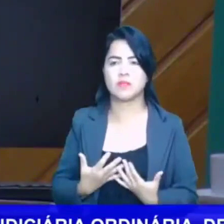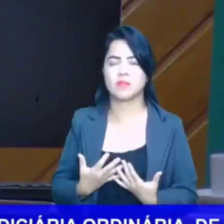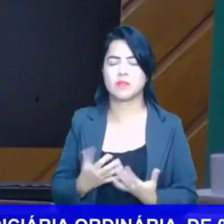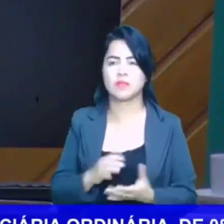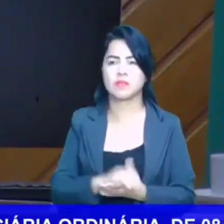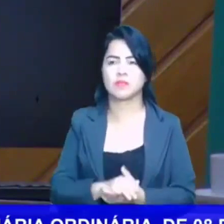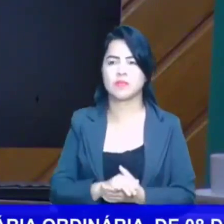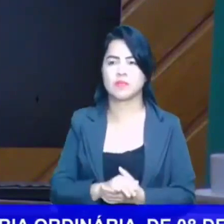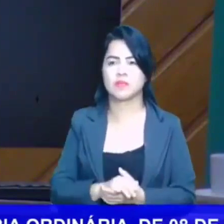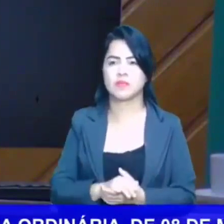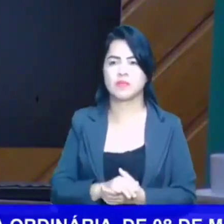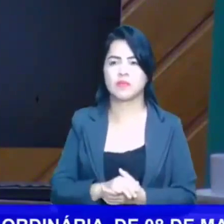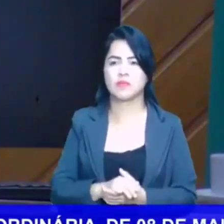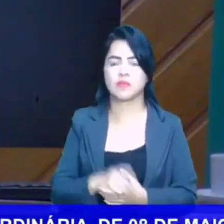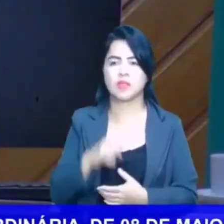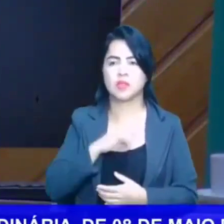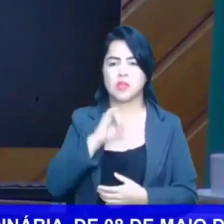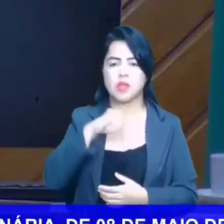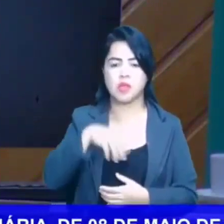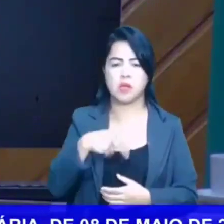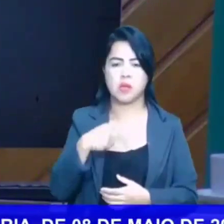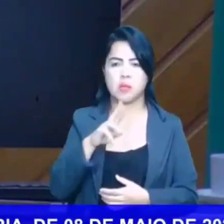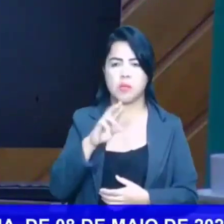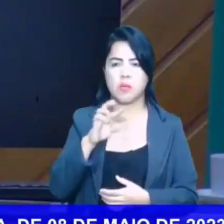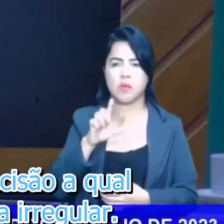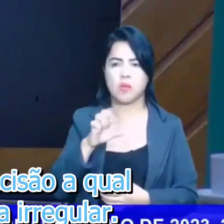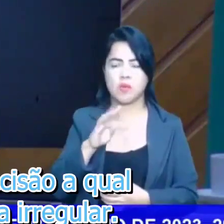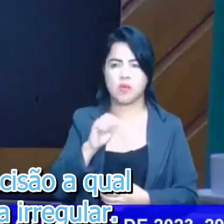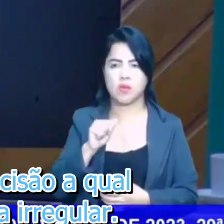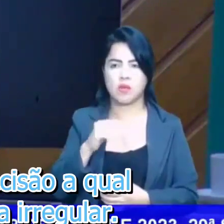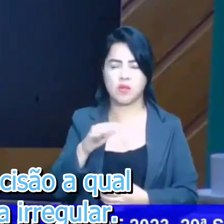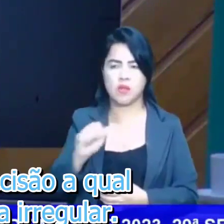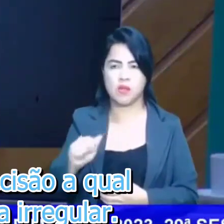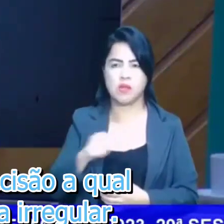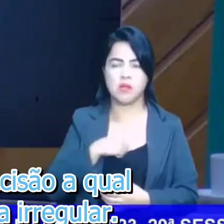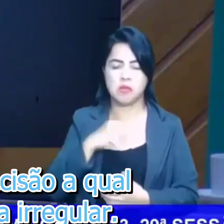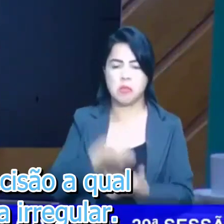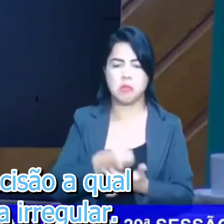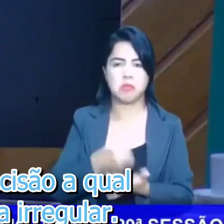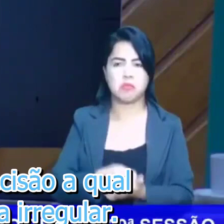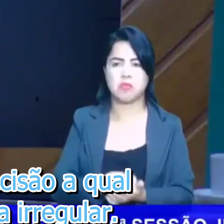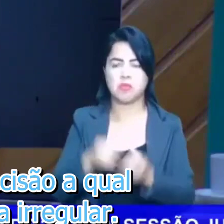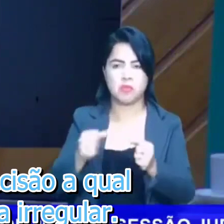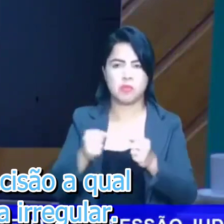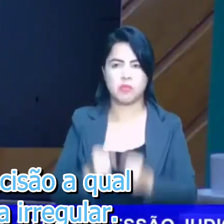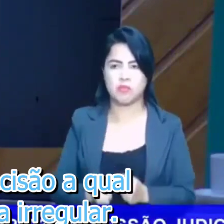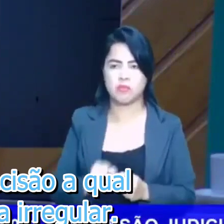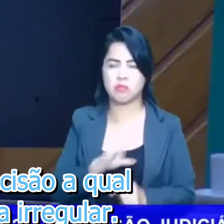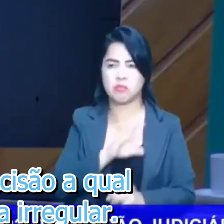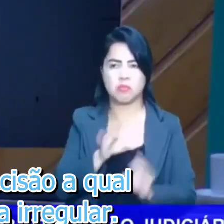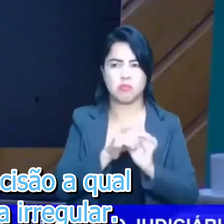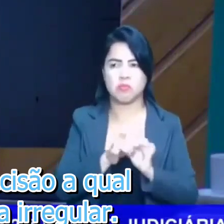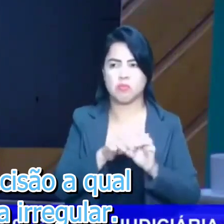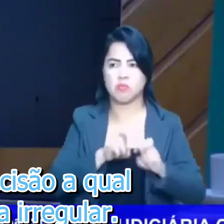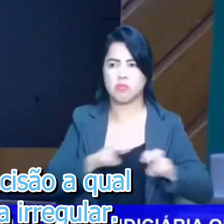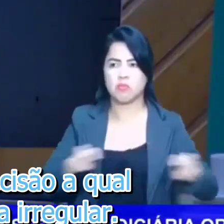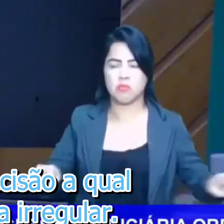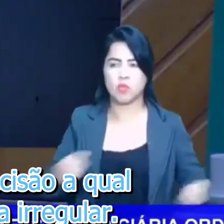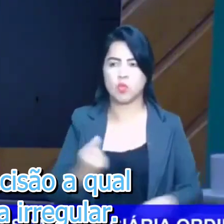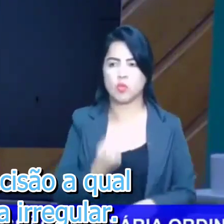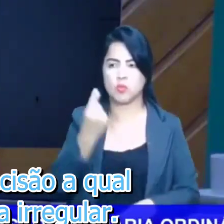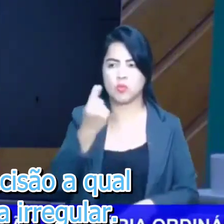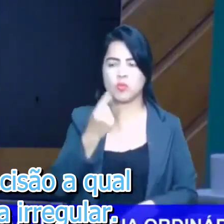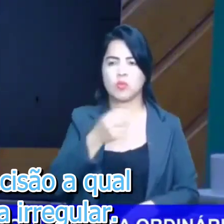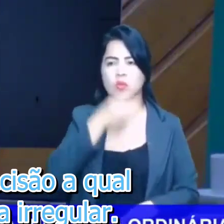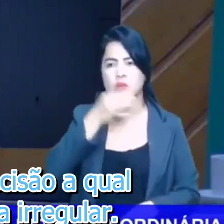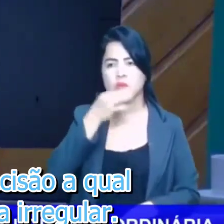presente imputação de abuso de poder, isso não vincularia a corte. A única coisa a única decisão